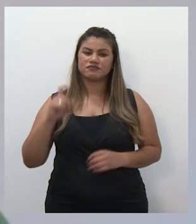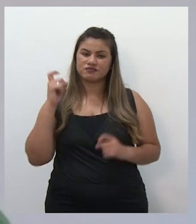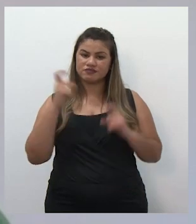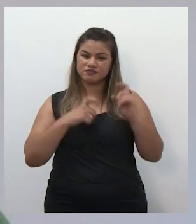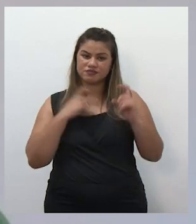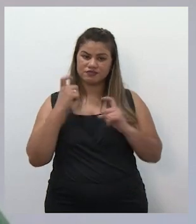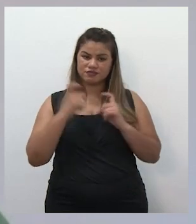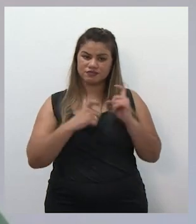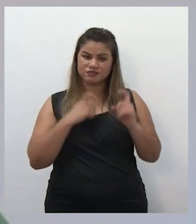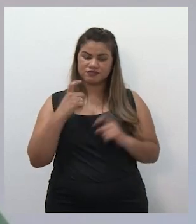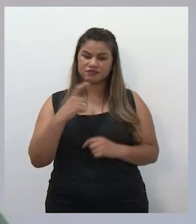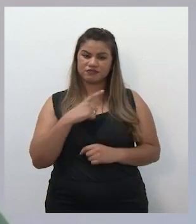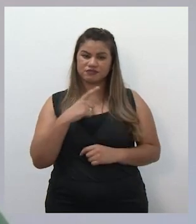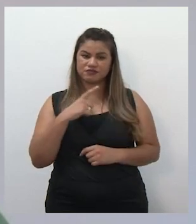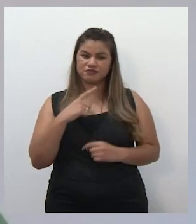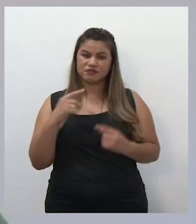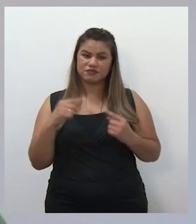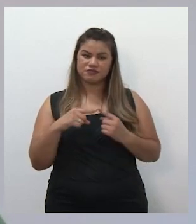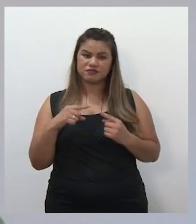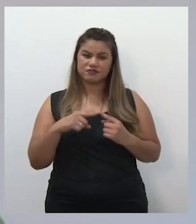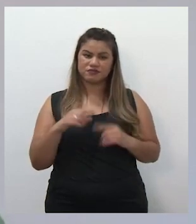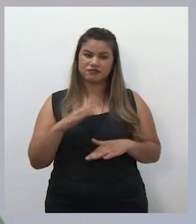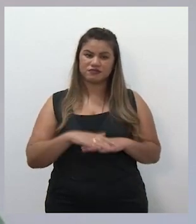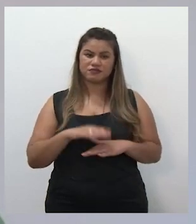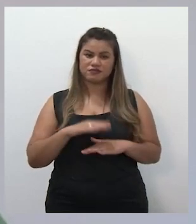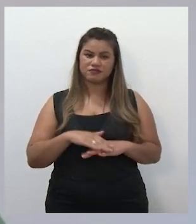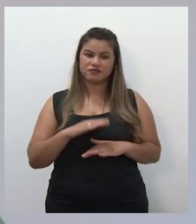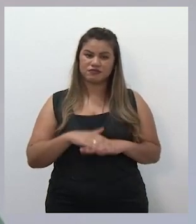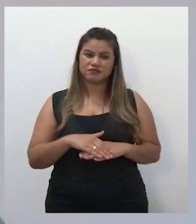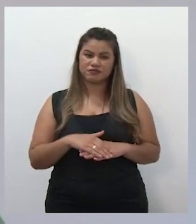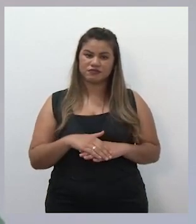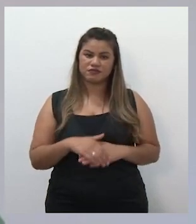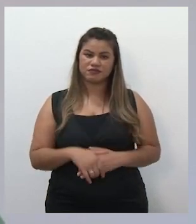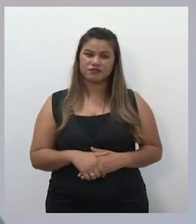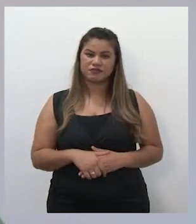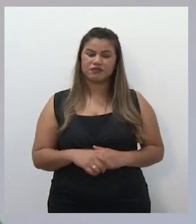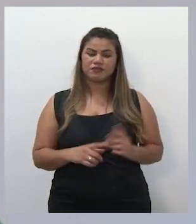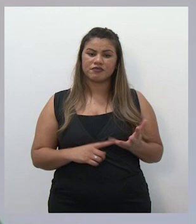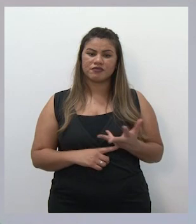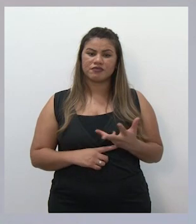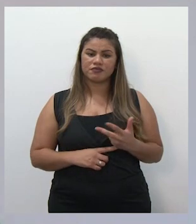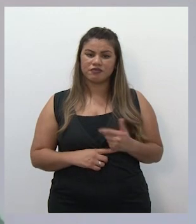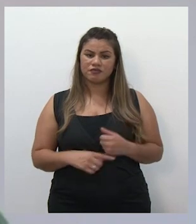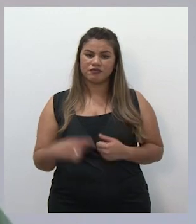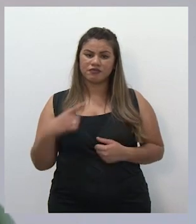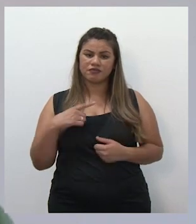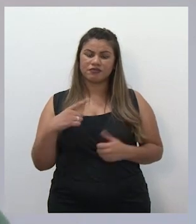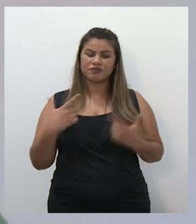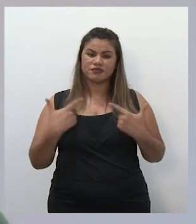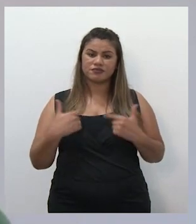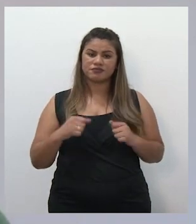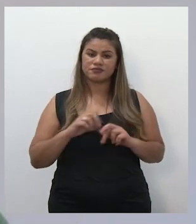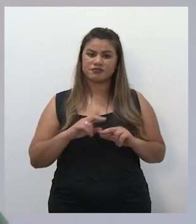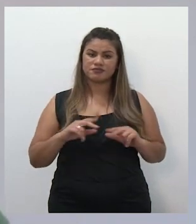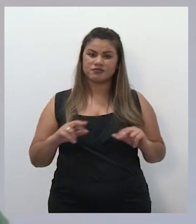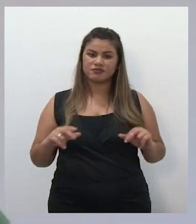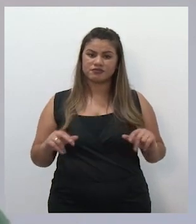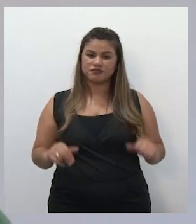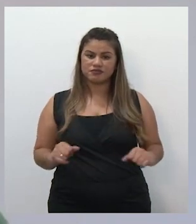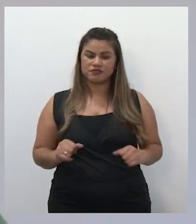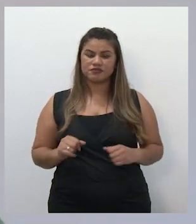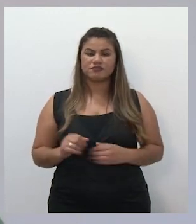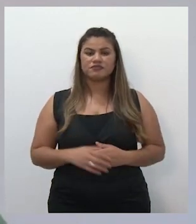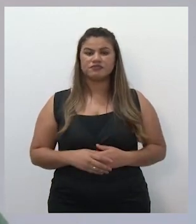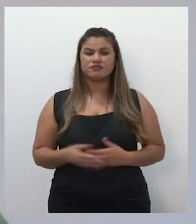preocupado, como ele vai trabalhar a questão que a arte ela já tem as várias linguagens dentro e como ela vai fazer